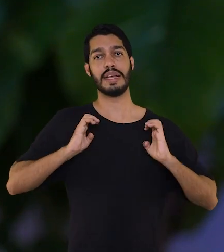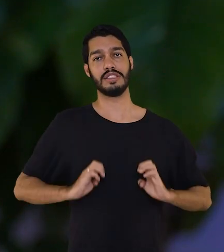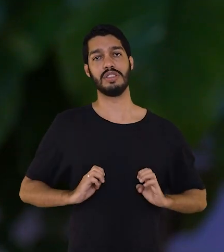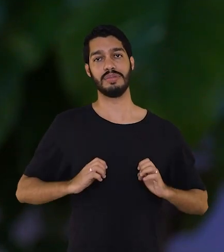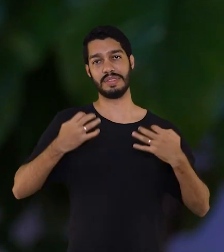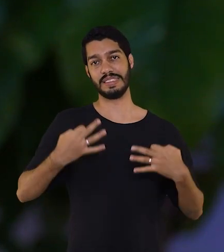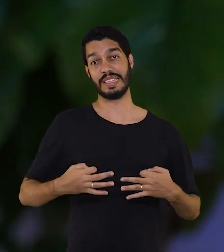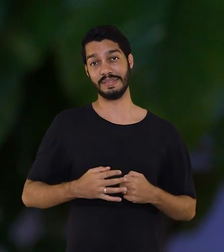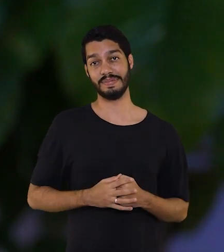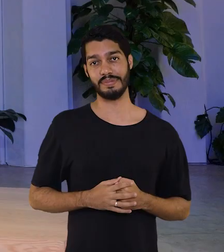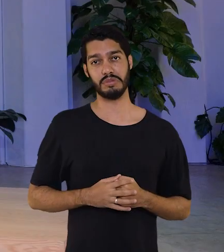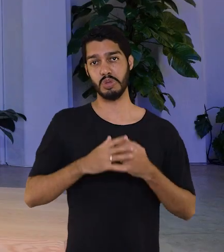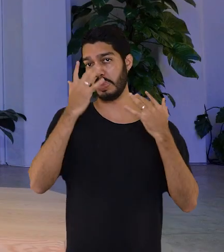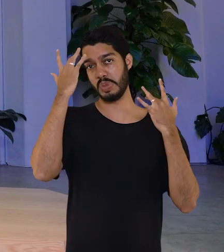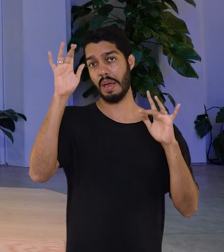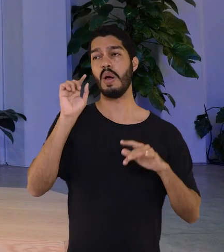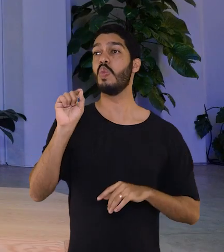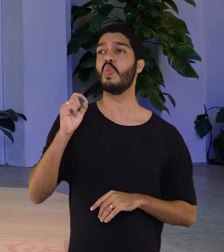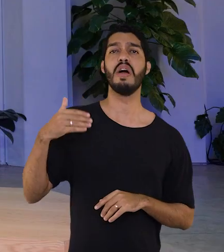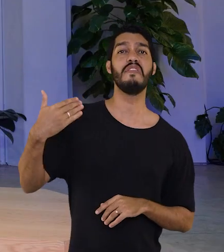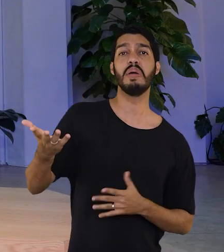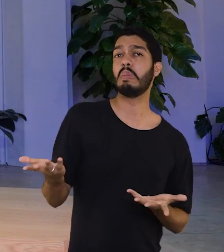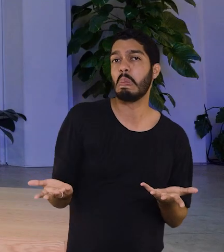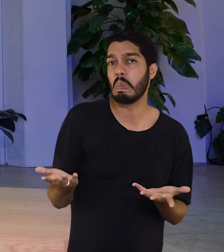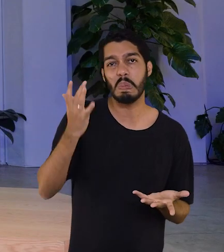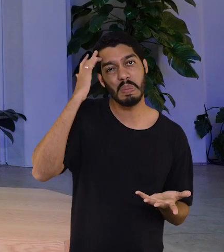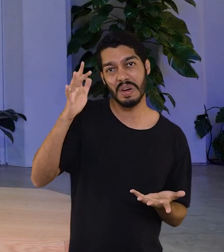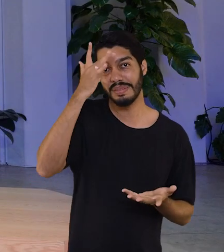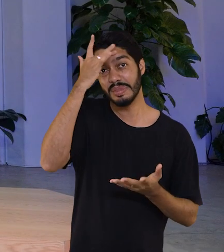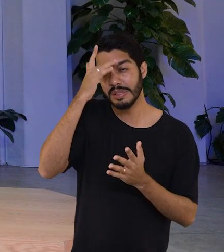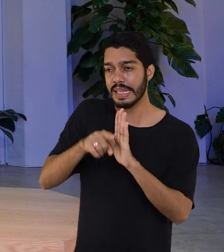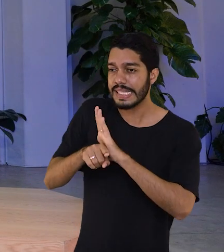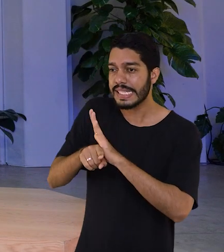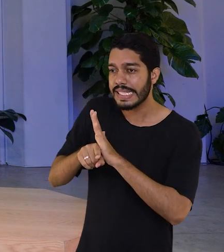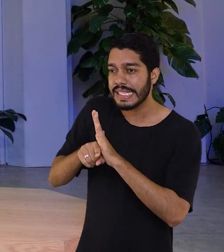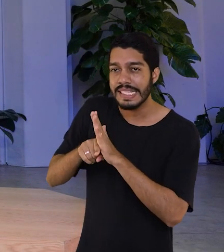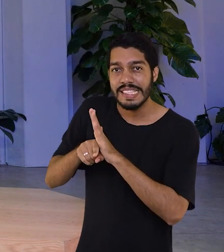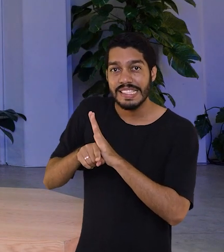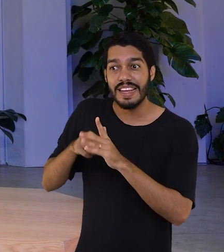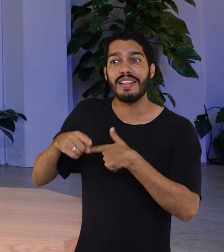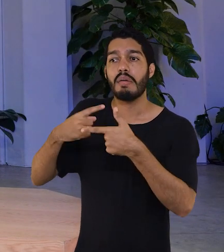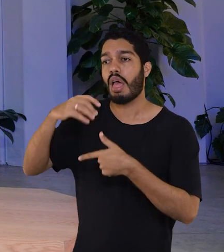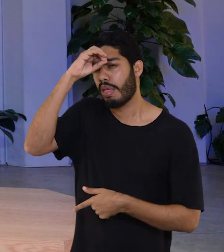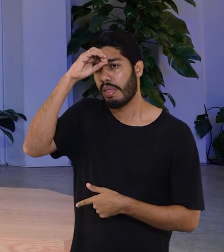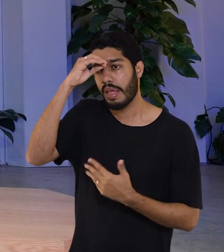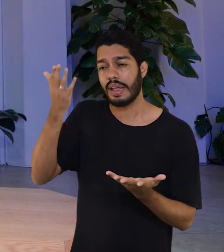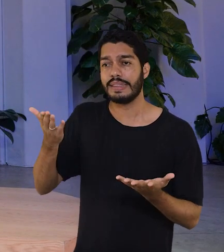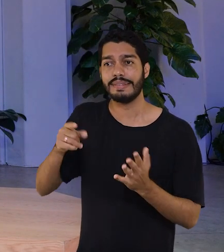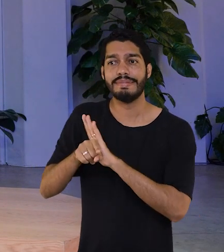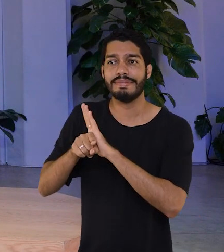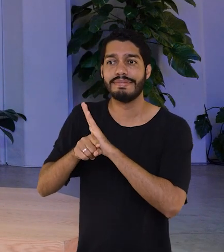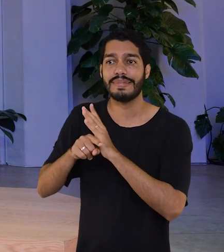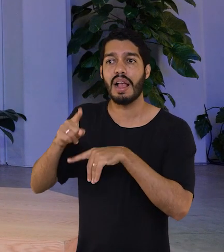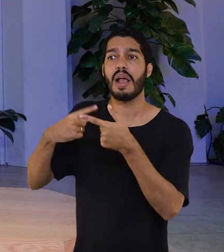esse uso vai ser da forma mais ética possível. Ninguém sabe o que vai acontecer, eu acho que essa é a verdade. Foi o que o Bebeto falou, assim, quanto mais uma pessoa estuda inteligência artificial, os maiores